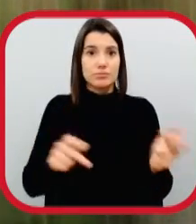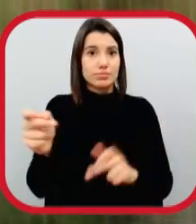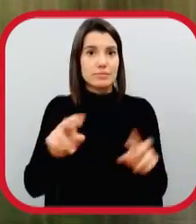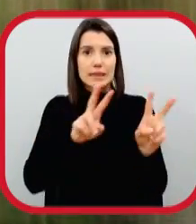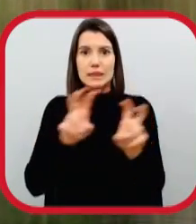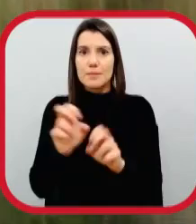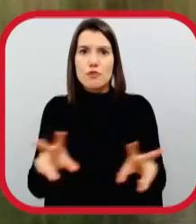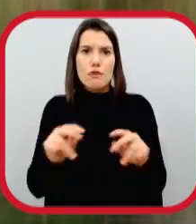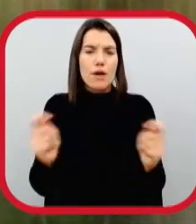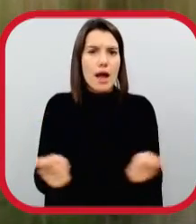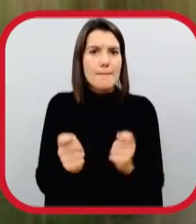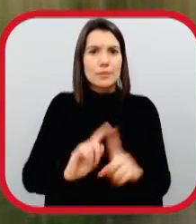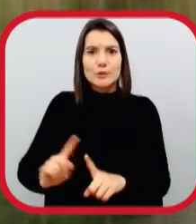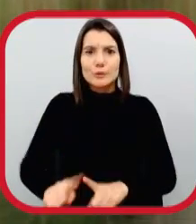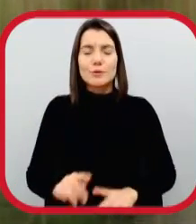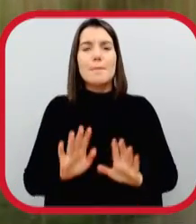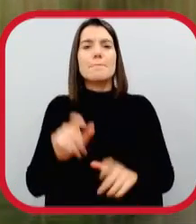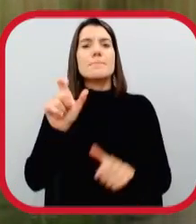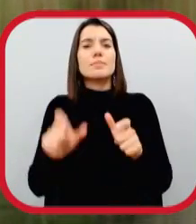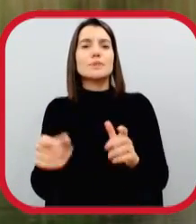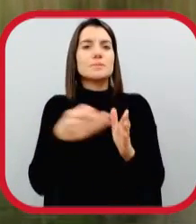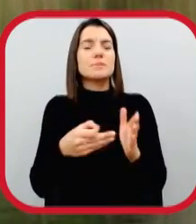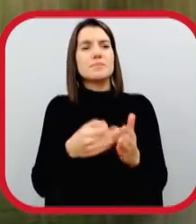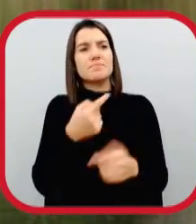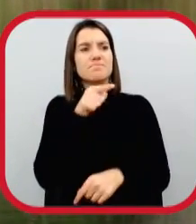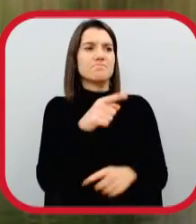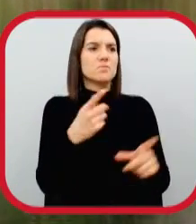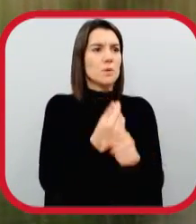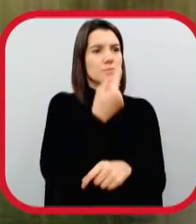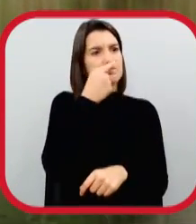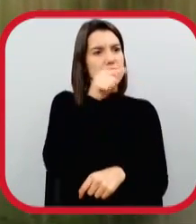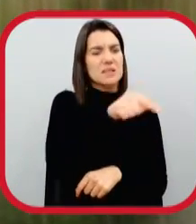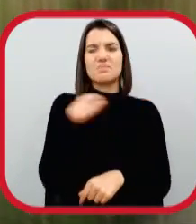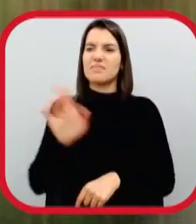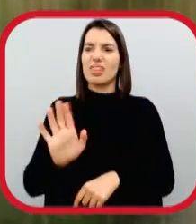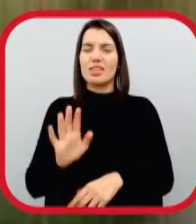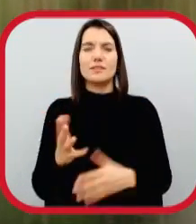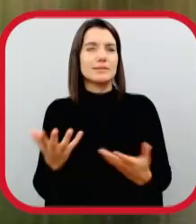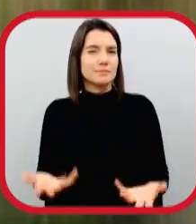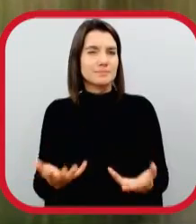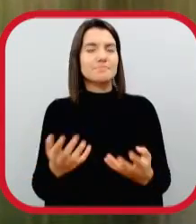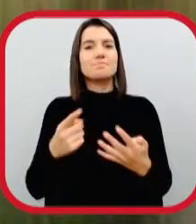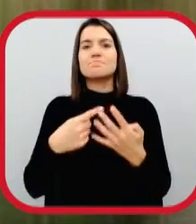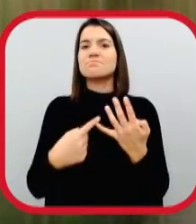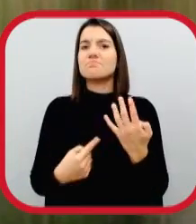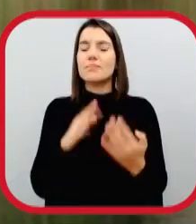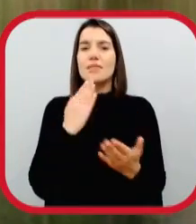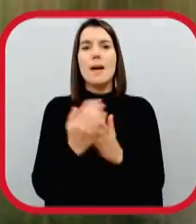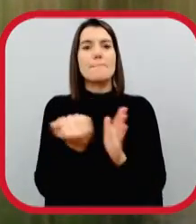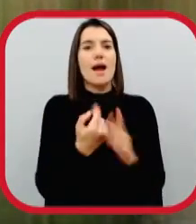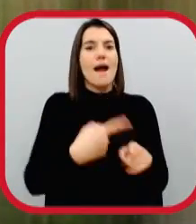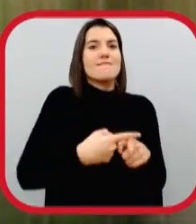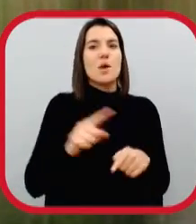surgem novos conteúdos e campanhas, mas o que leva o consumidor a preferir um produto ao outro? Que fatores tornam uma marca